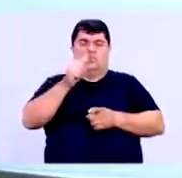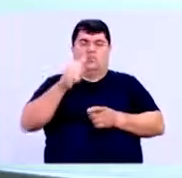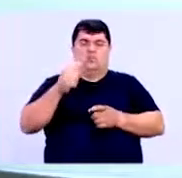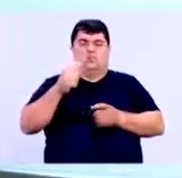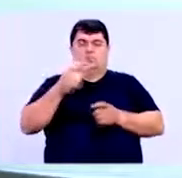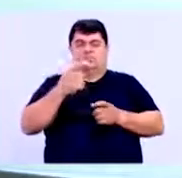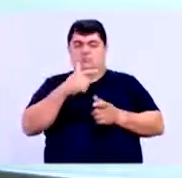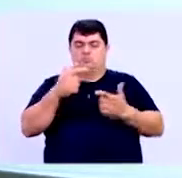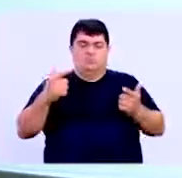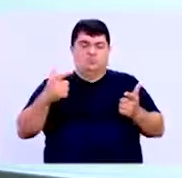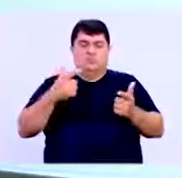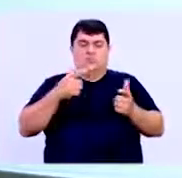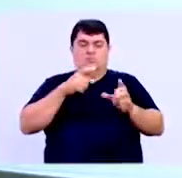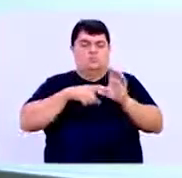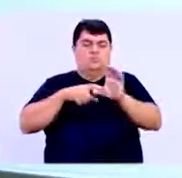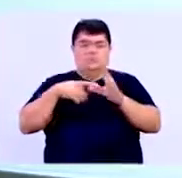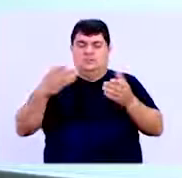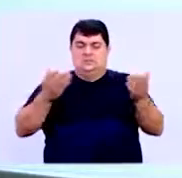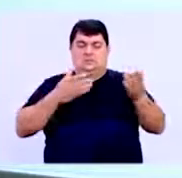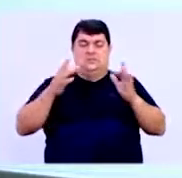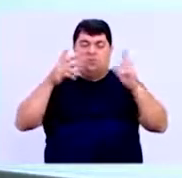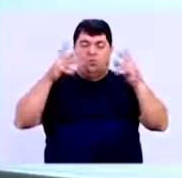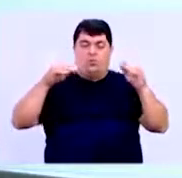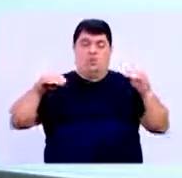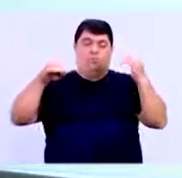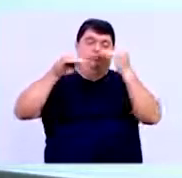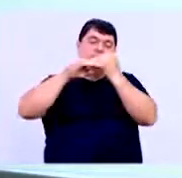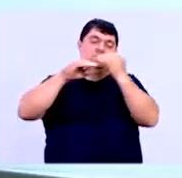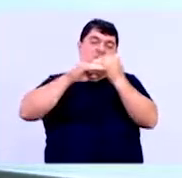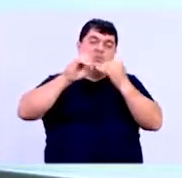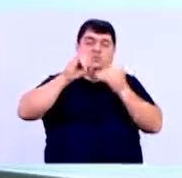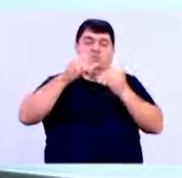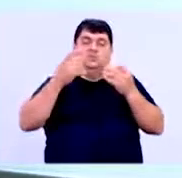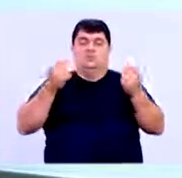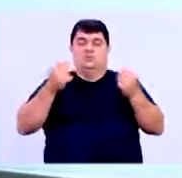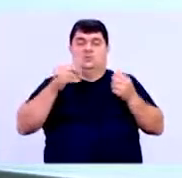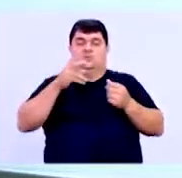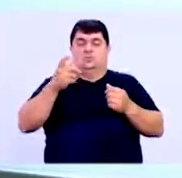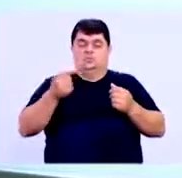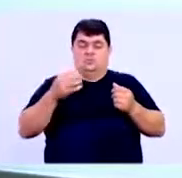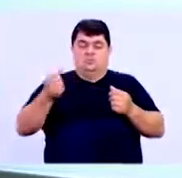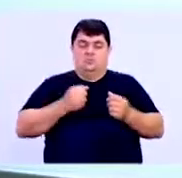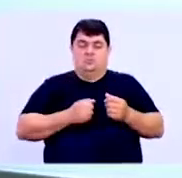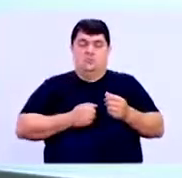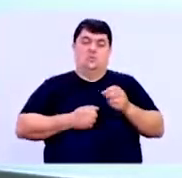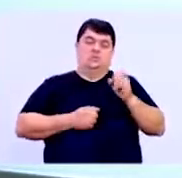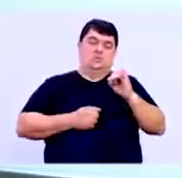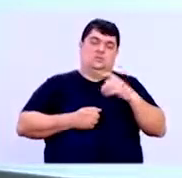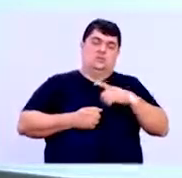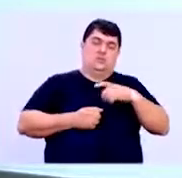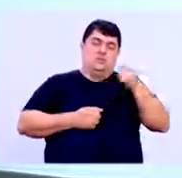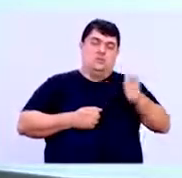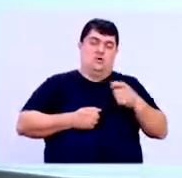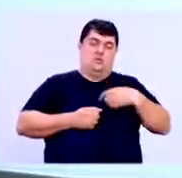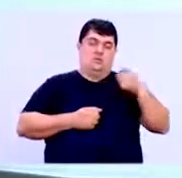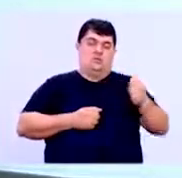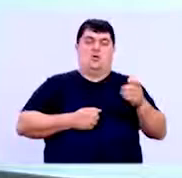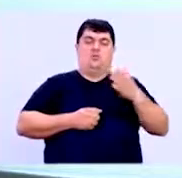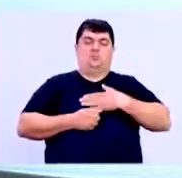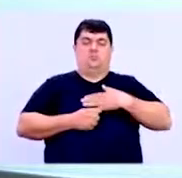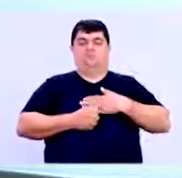devo ela. Se caso, essas contas forem iguais. Se gerar receber, eu fico com o meu crédito. Se gerar pagar, eu pago a